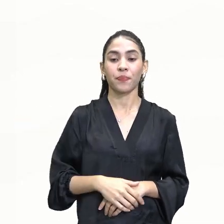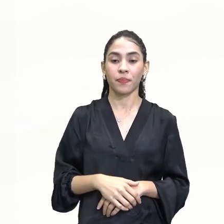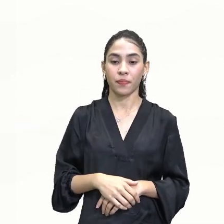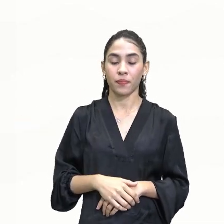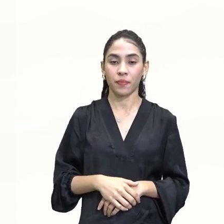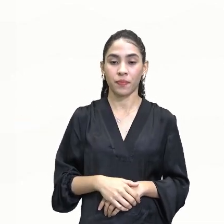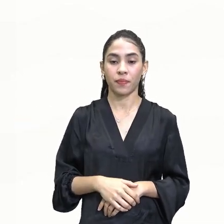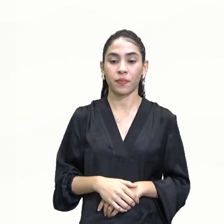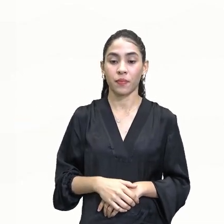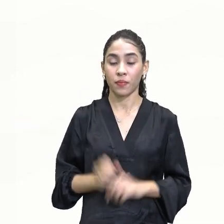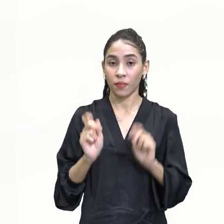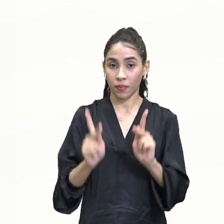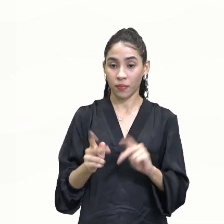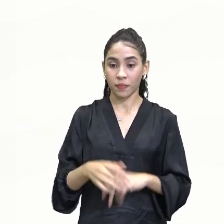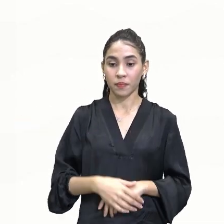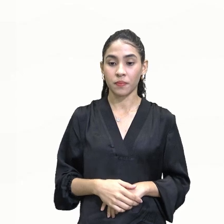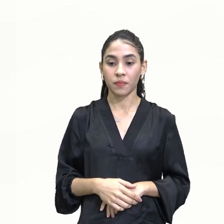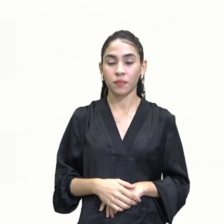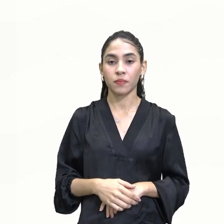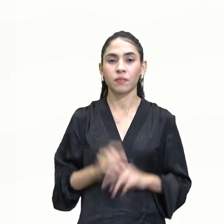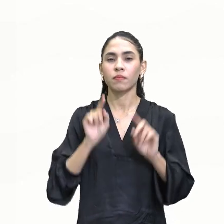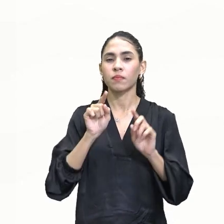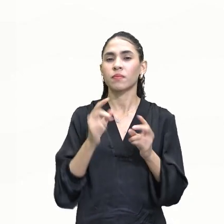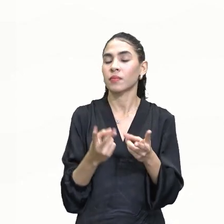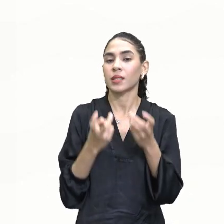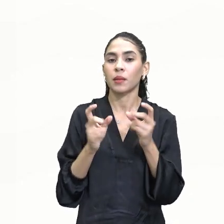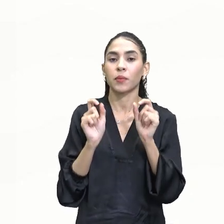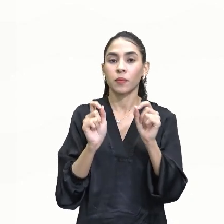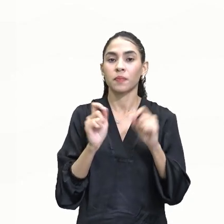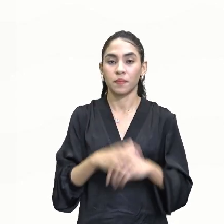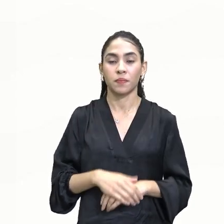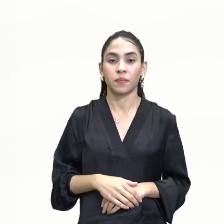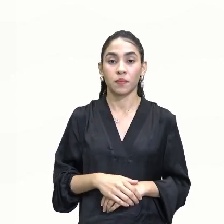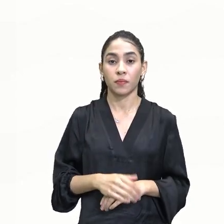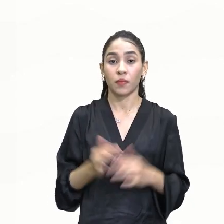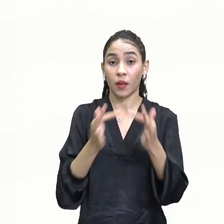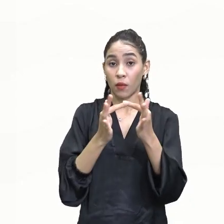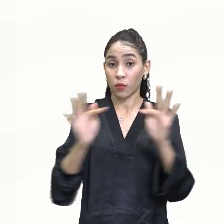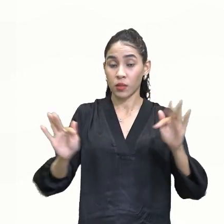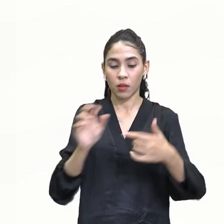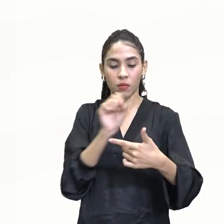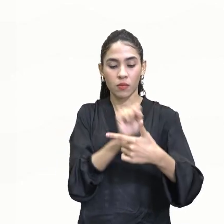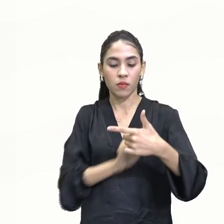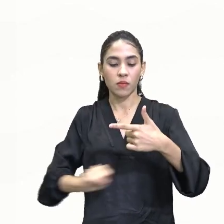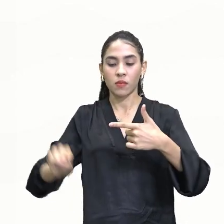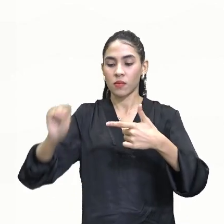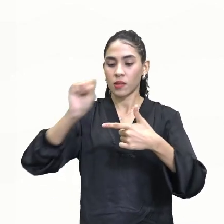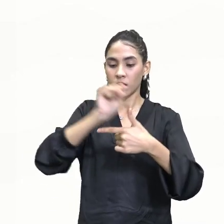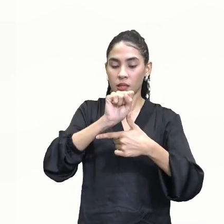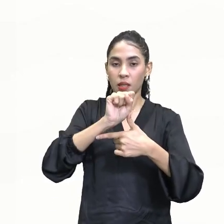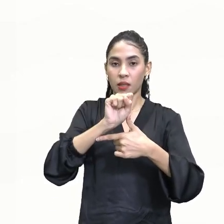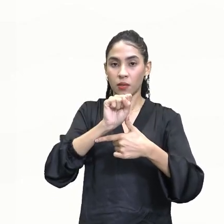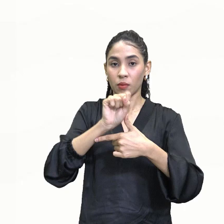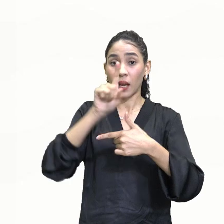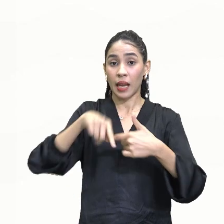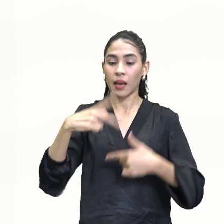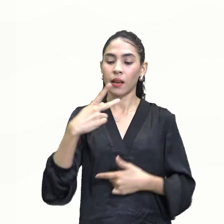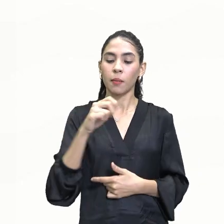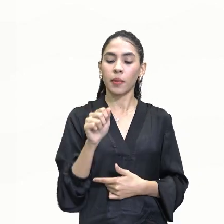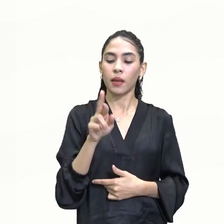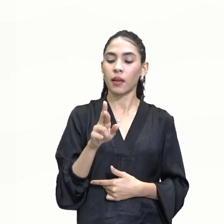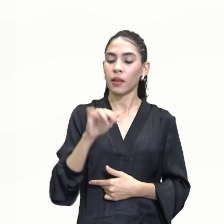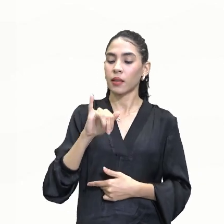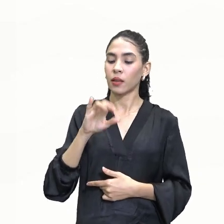aí vai, tudo bem? E o que é que se percebe ainda? Que a função seno, ela é uma função